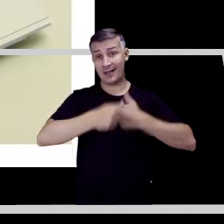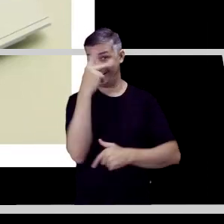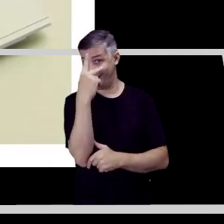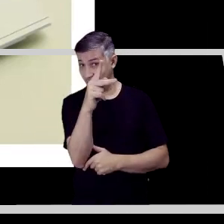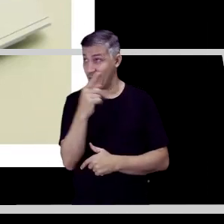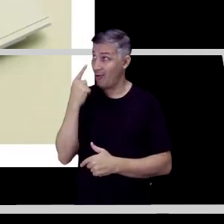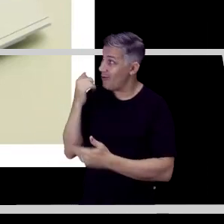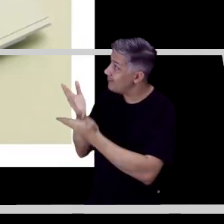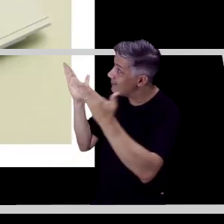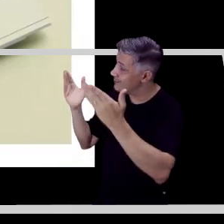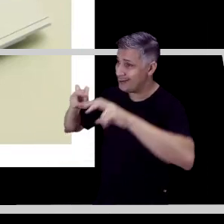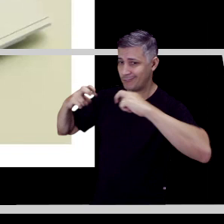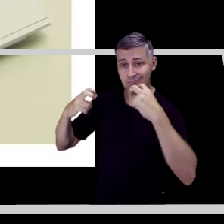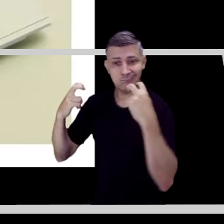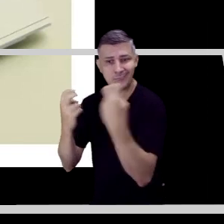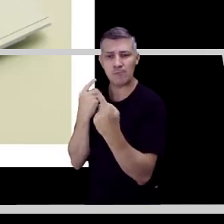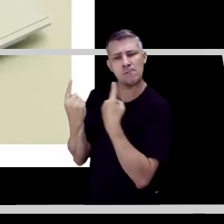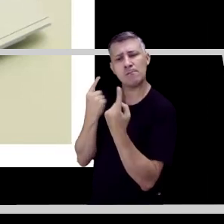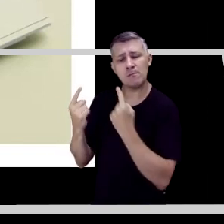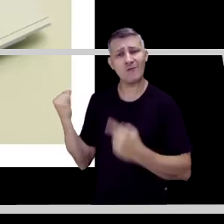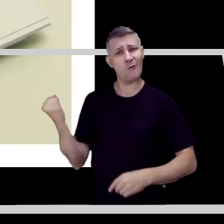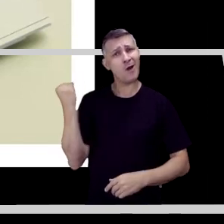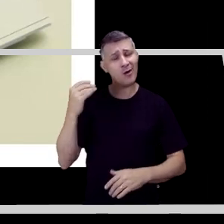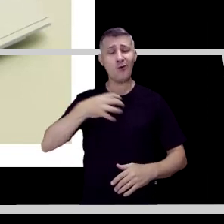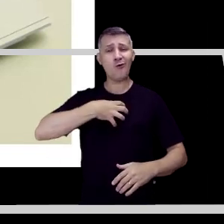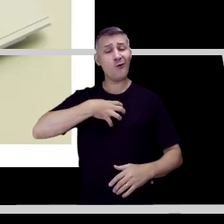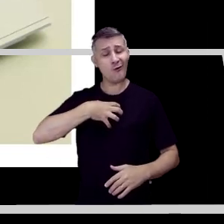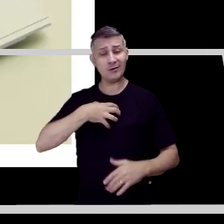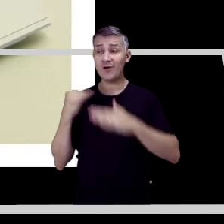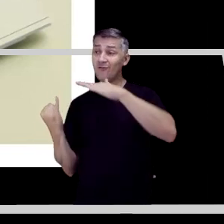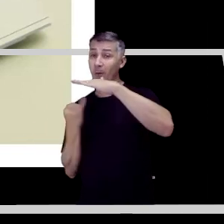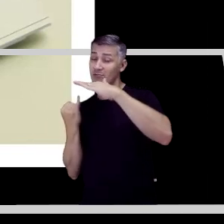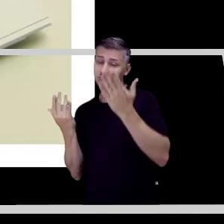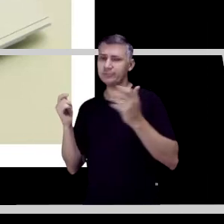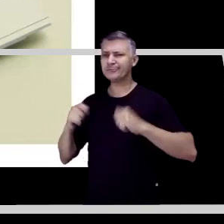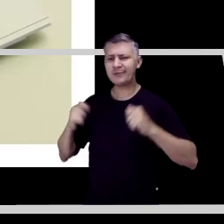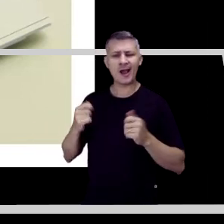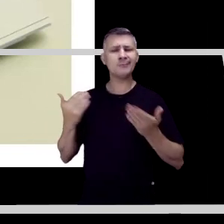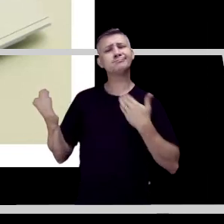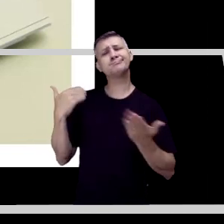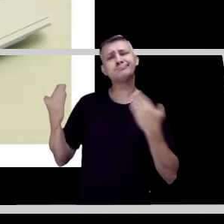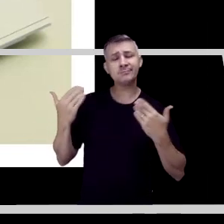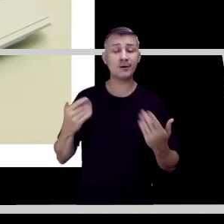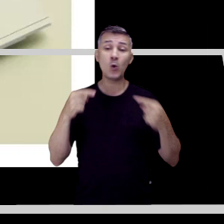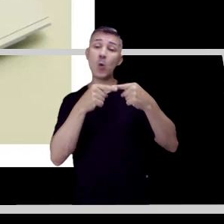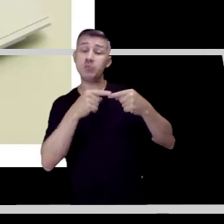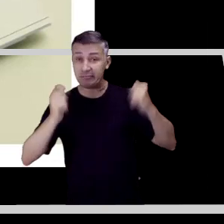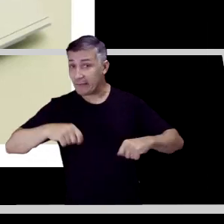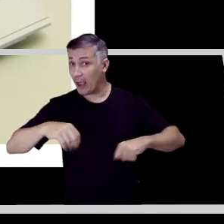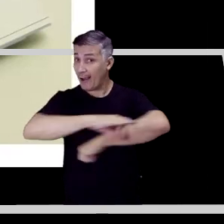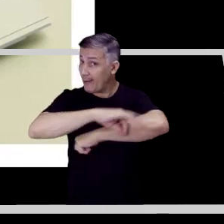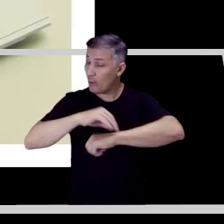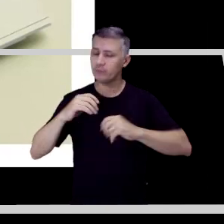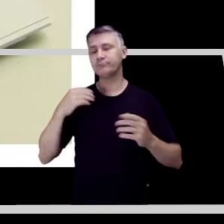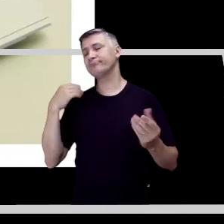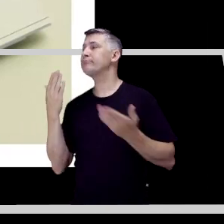deles, ter uma reflexão conjunta de que forma esse trabalho pode ou não fazer parte da